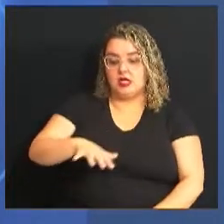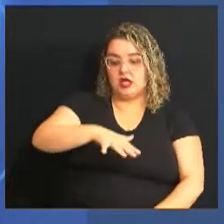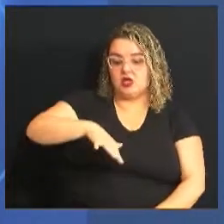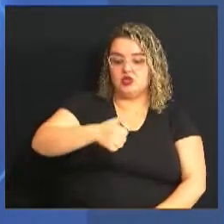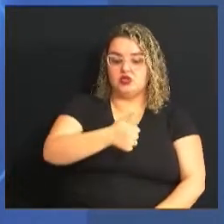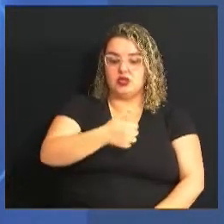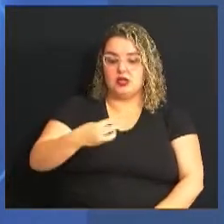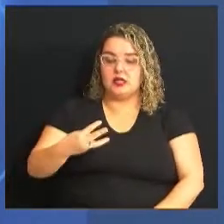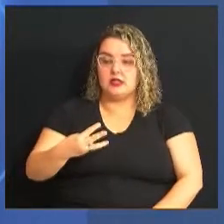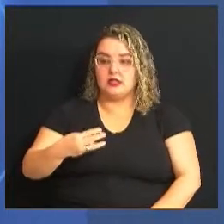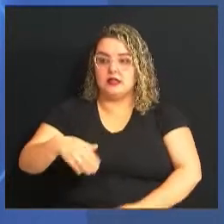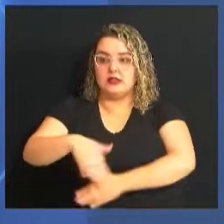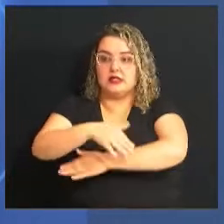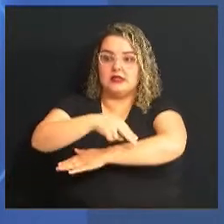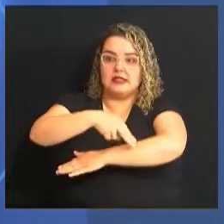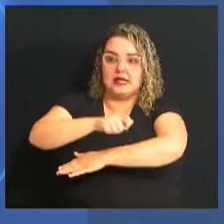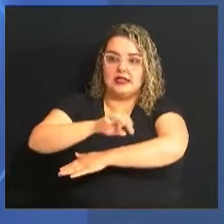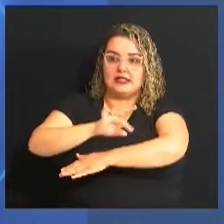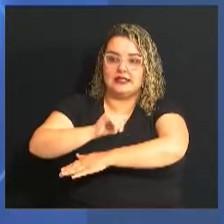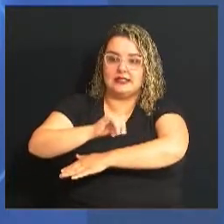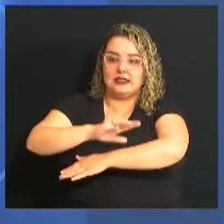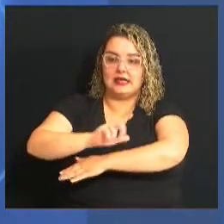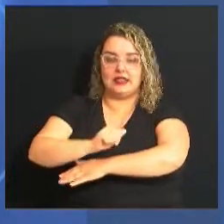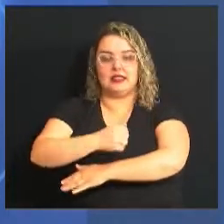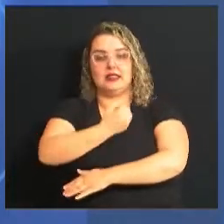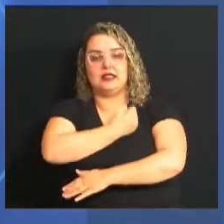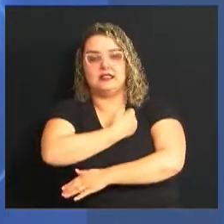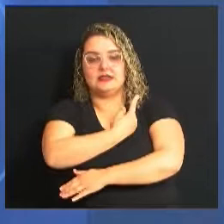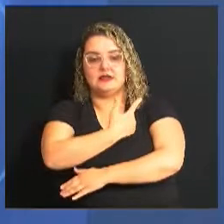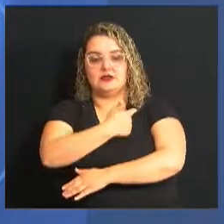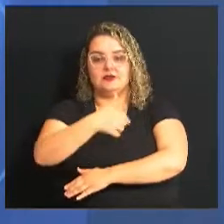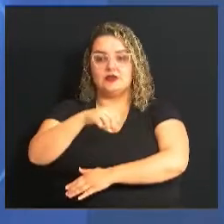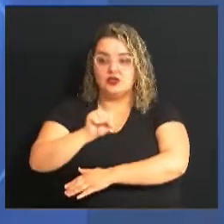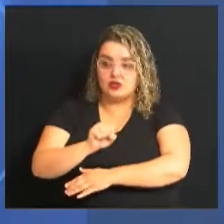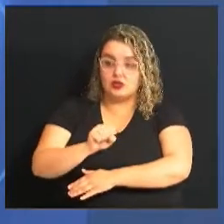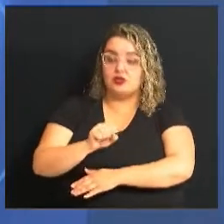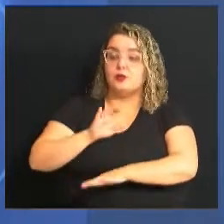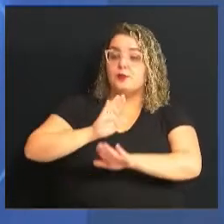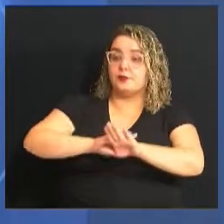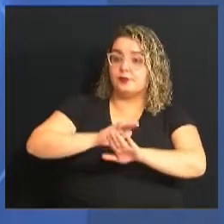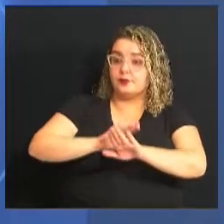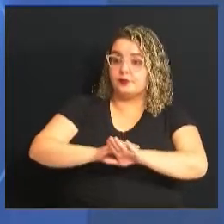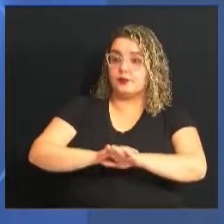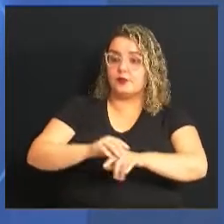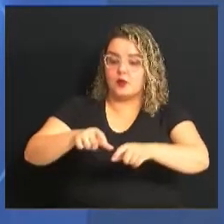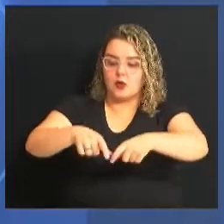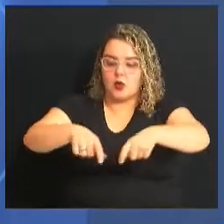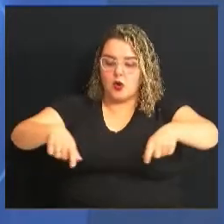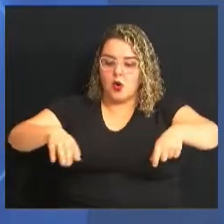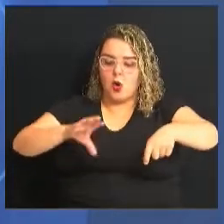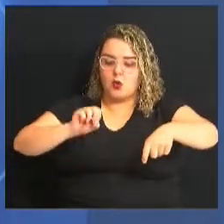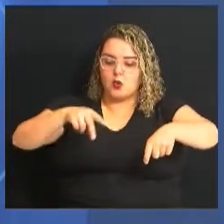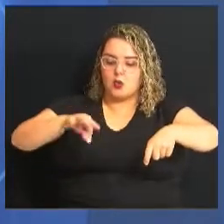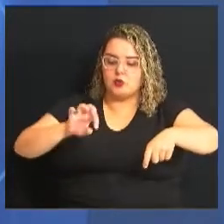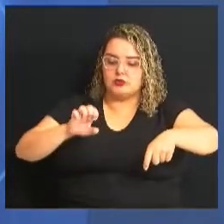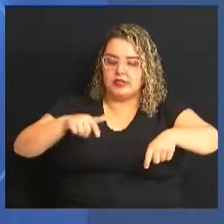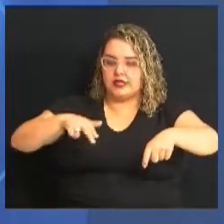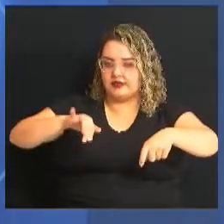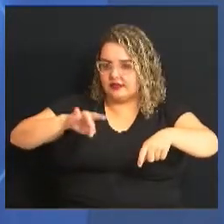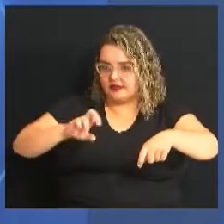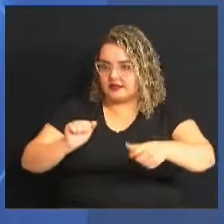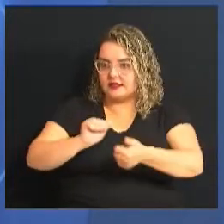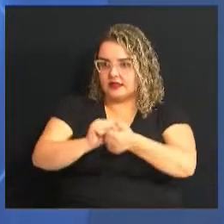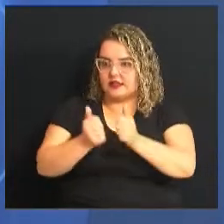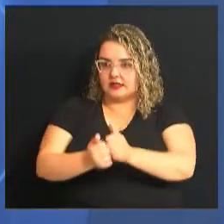Rua Natália Bertucci 128. Elas funcionam em containers adaptados, a gente lembra que Campinas tem